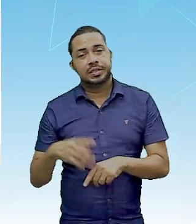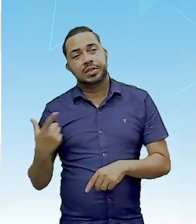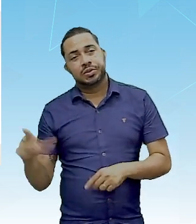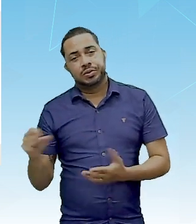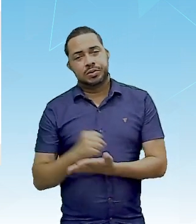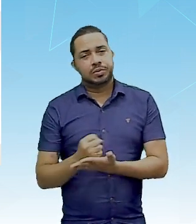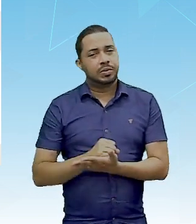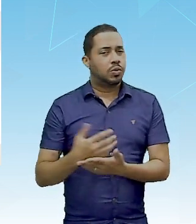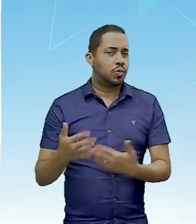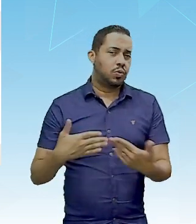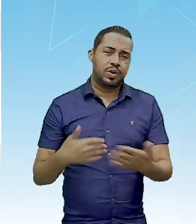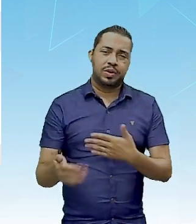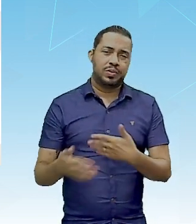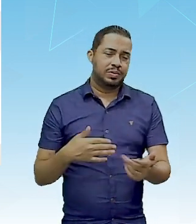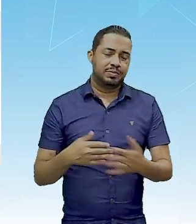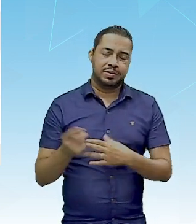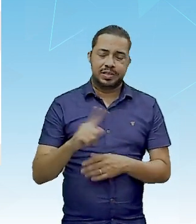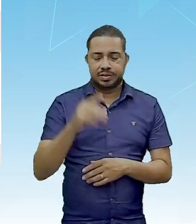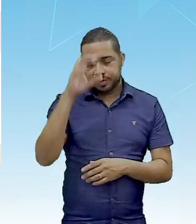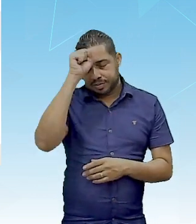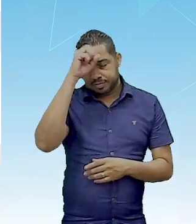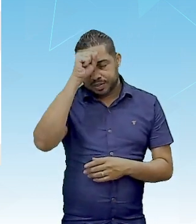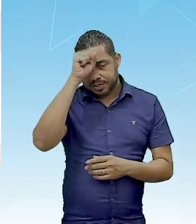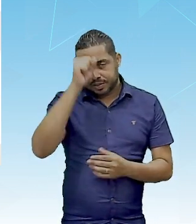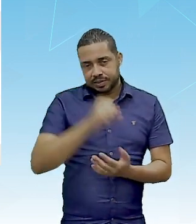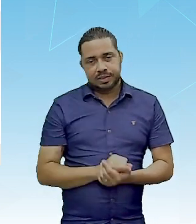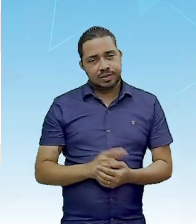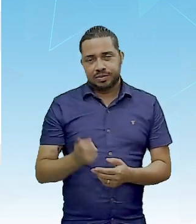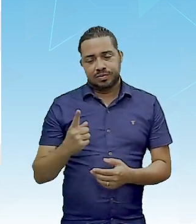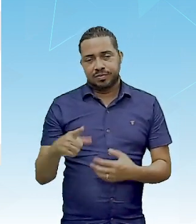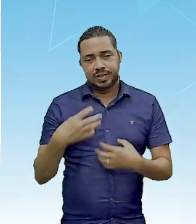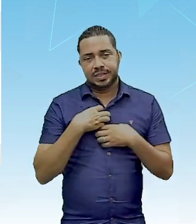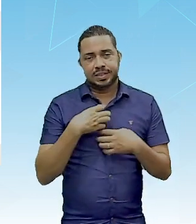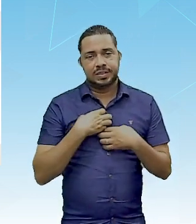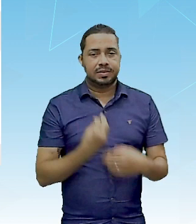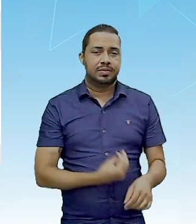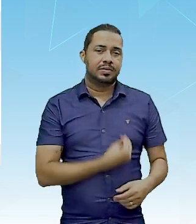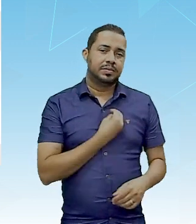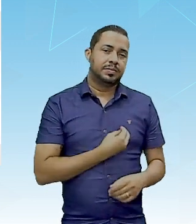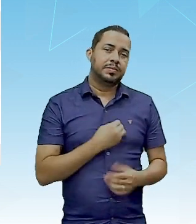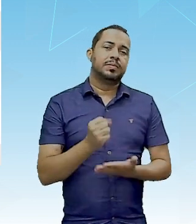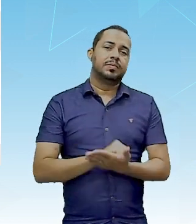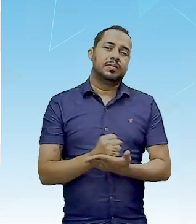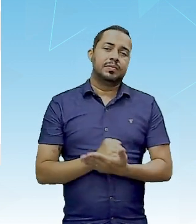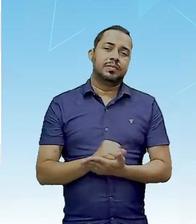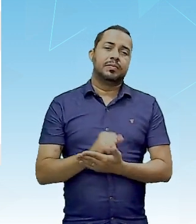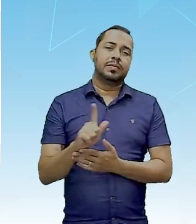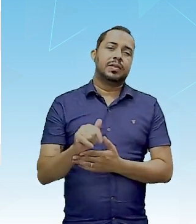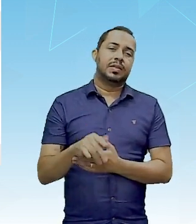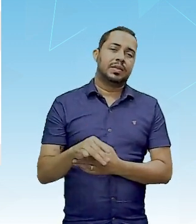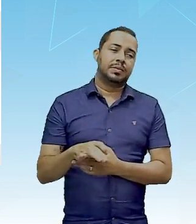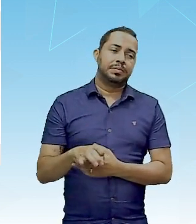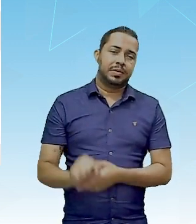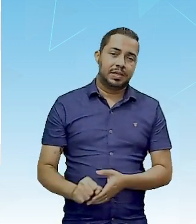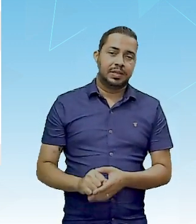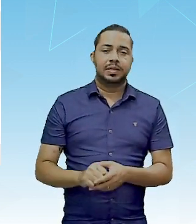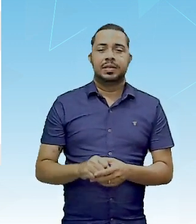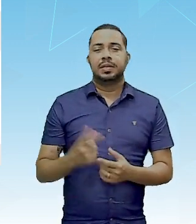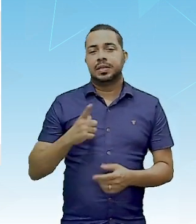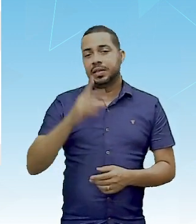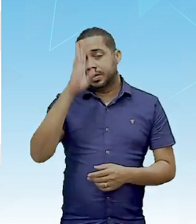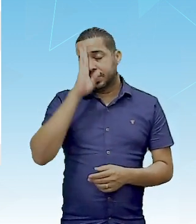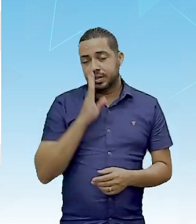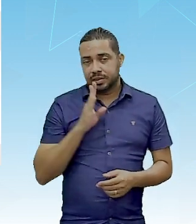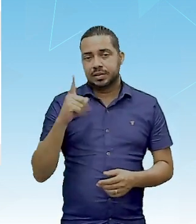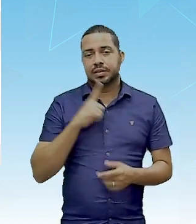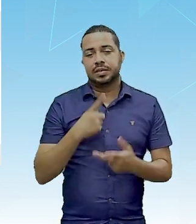jogar qualquer outra coisa que você não vai aprender, não faz sentido para a vida. Então, joga game aí, o WordWall, que é gratuito e